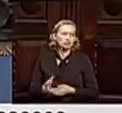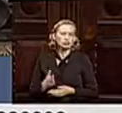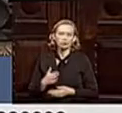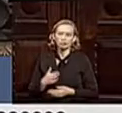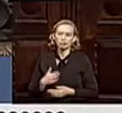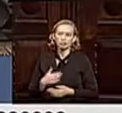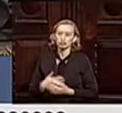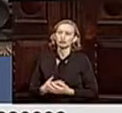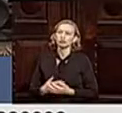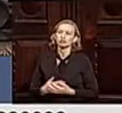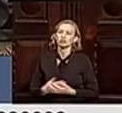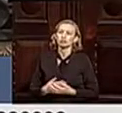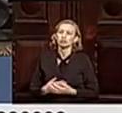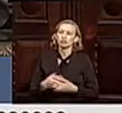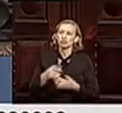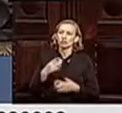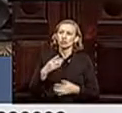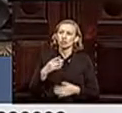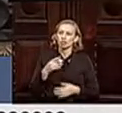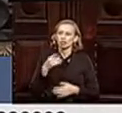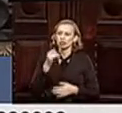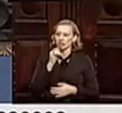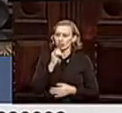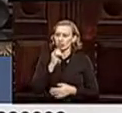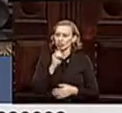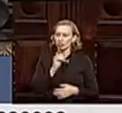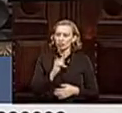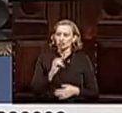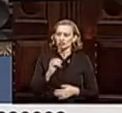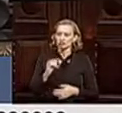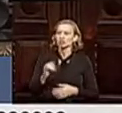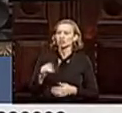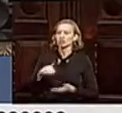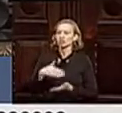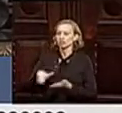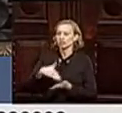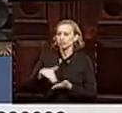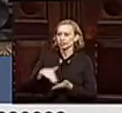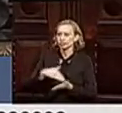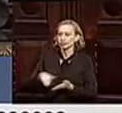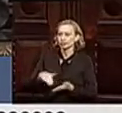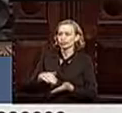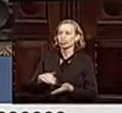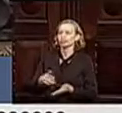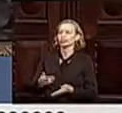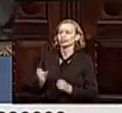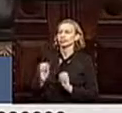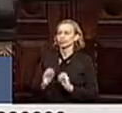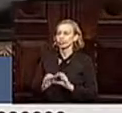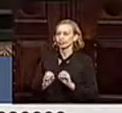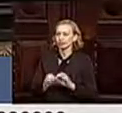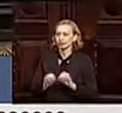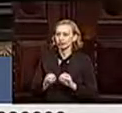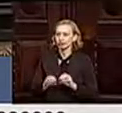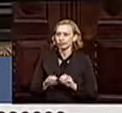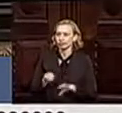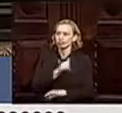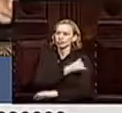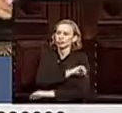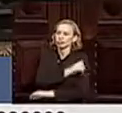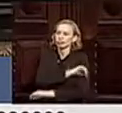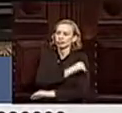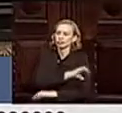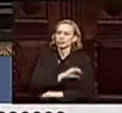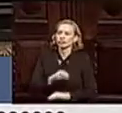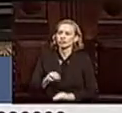indignação com o pronunciamento do secretário municipal de Educação do Rio de Janeiro, senhor César Benjamin, que